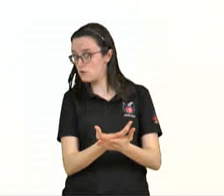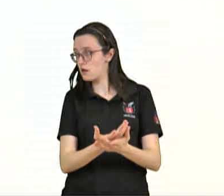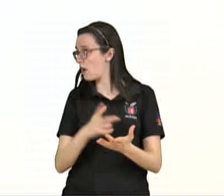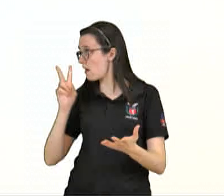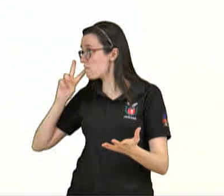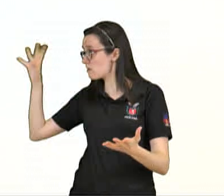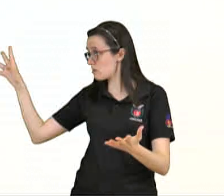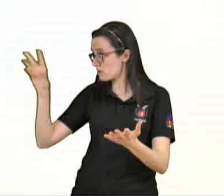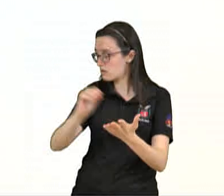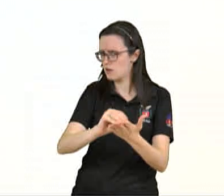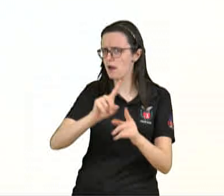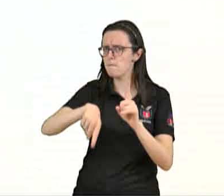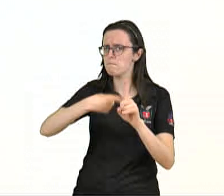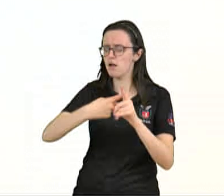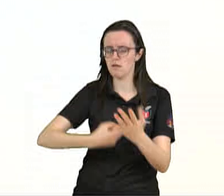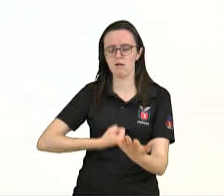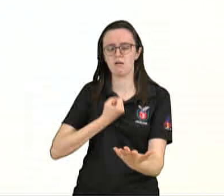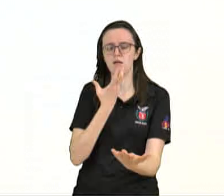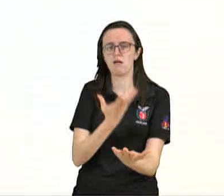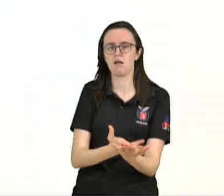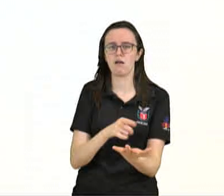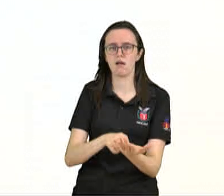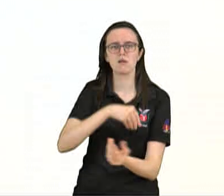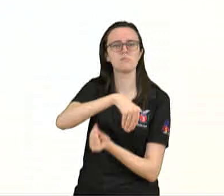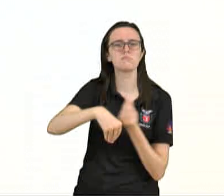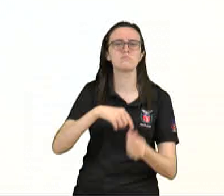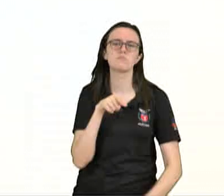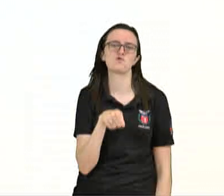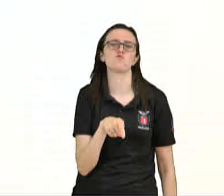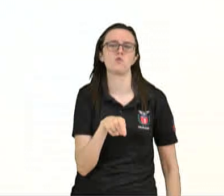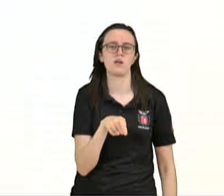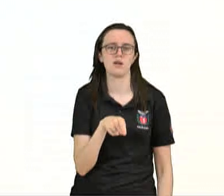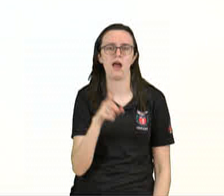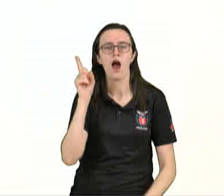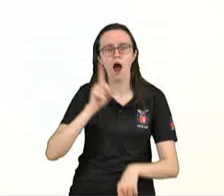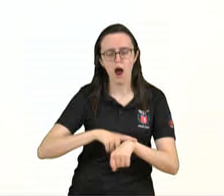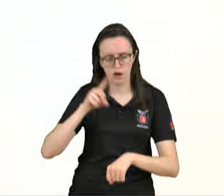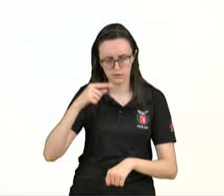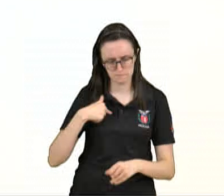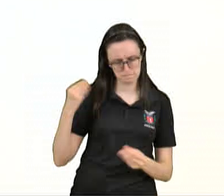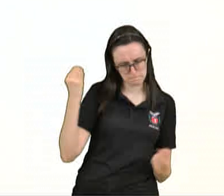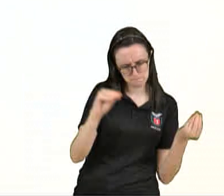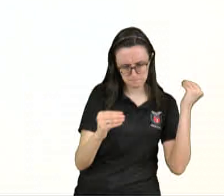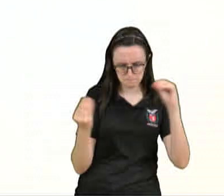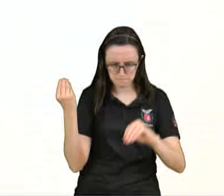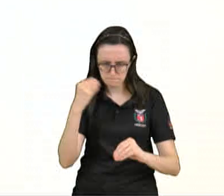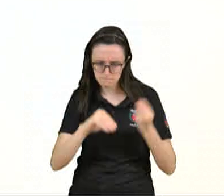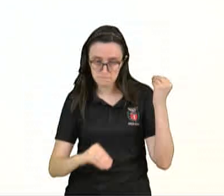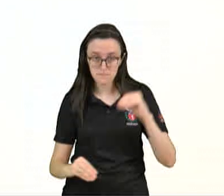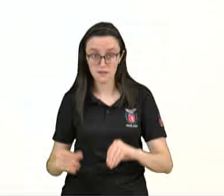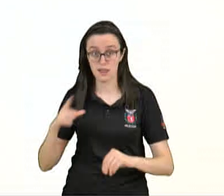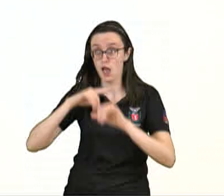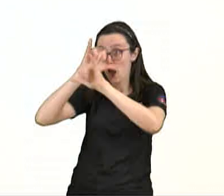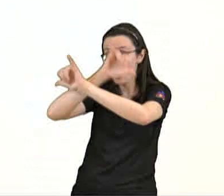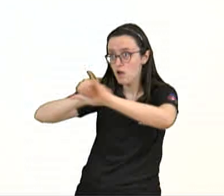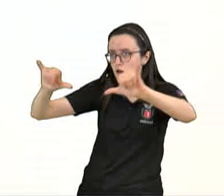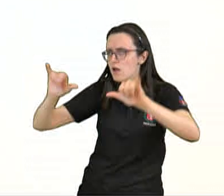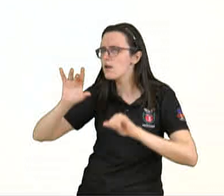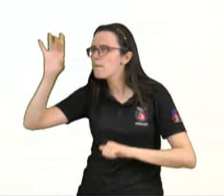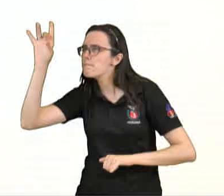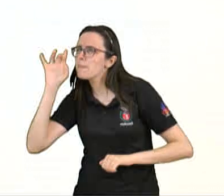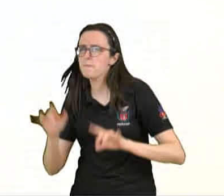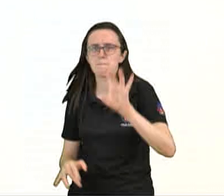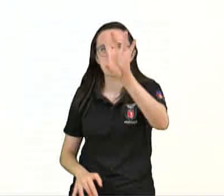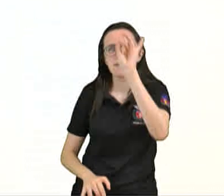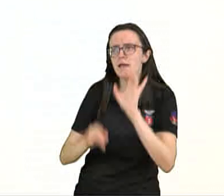acontecimento, particularmente no momento em que confere destaque a determinados aspectos em detrimento de